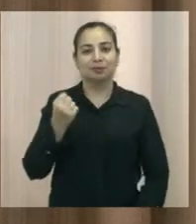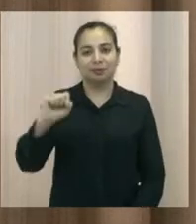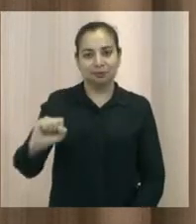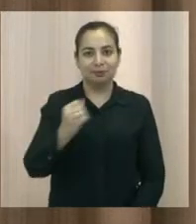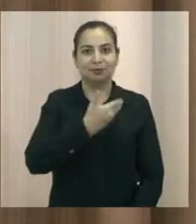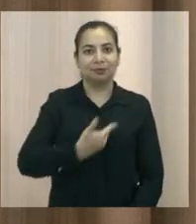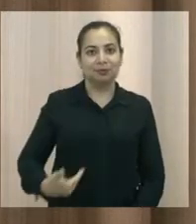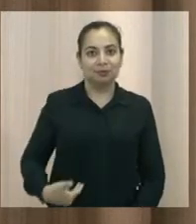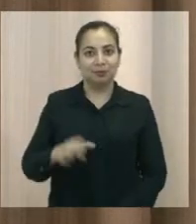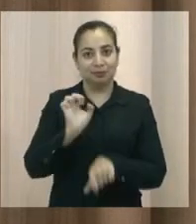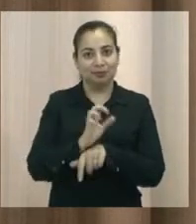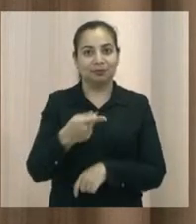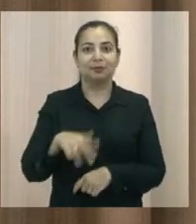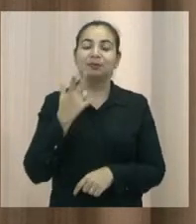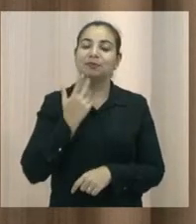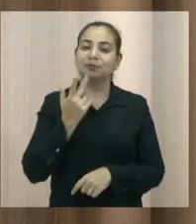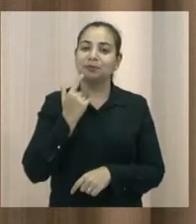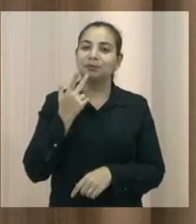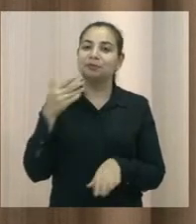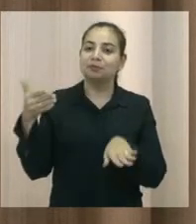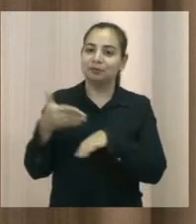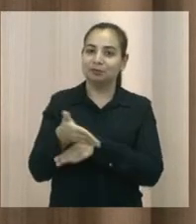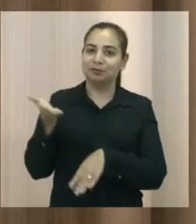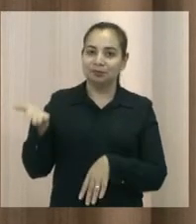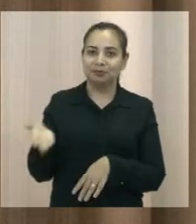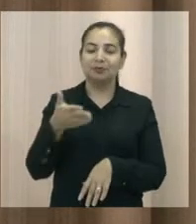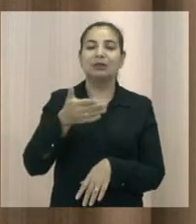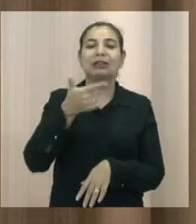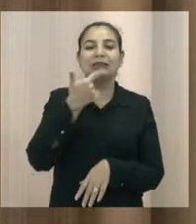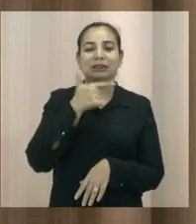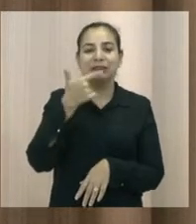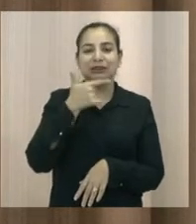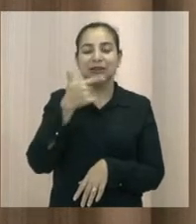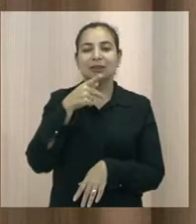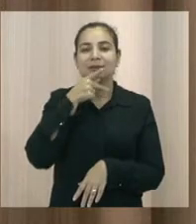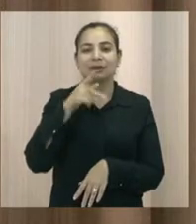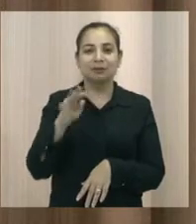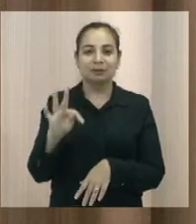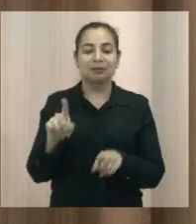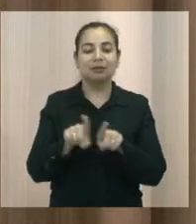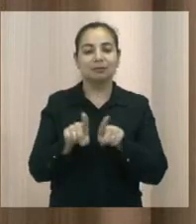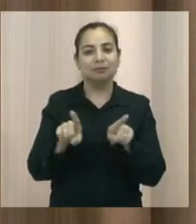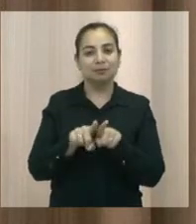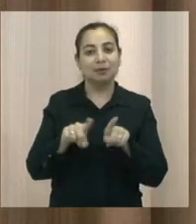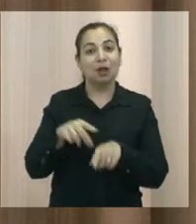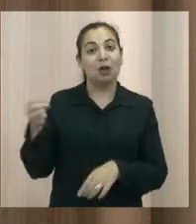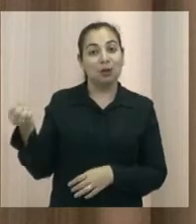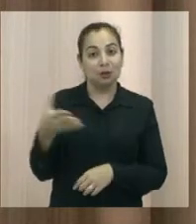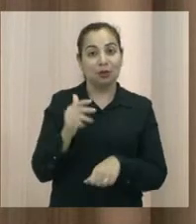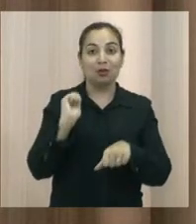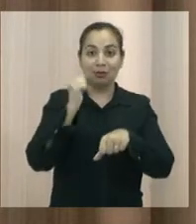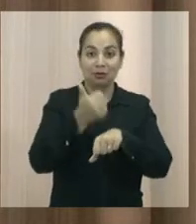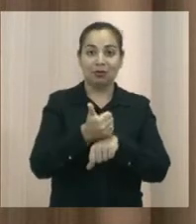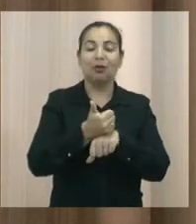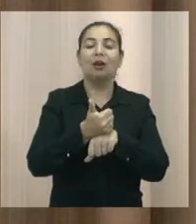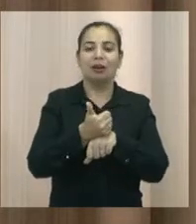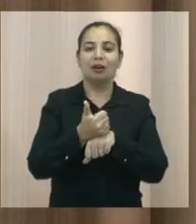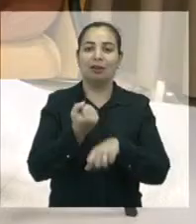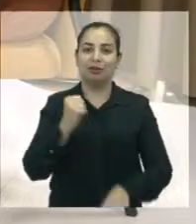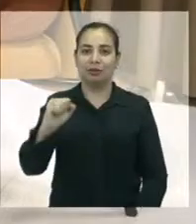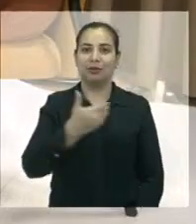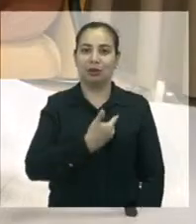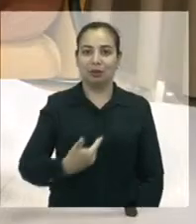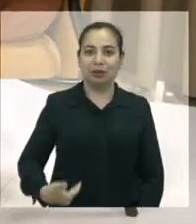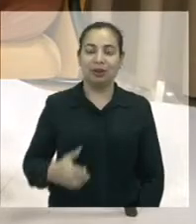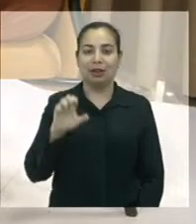Estado. Quem participa conosco do programa é a vereadora Larissa Gaspar, do PT, e a nova defensora-geral do Estado, doutora Elizabeth